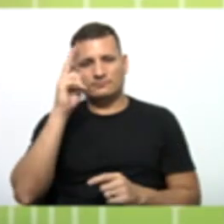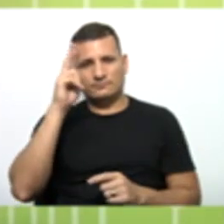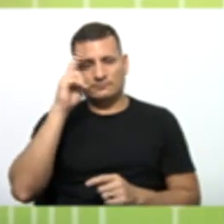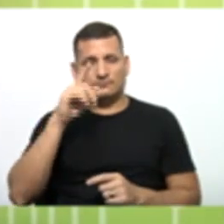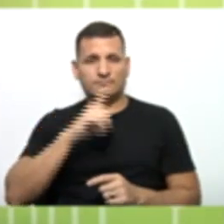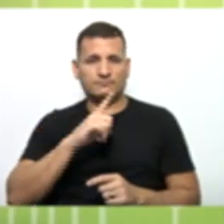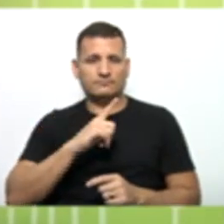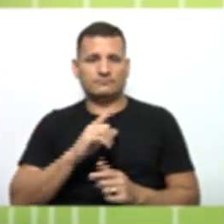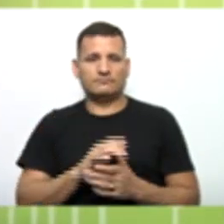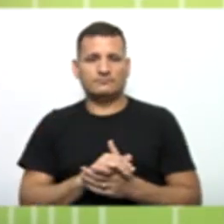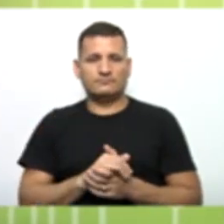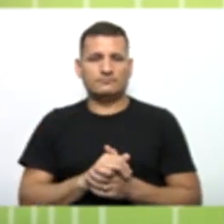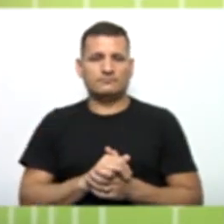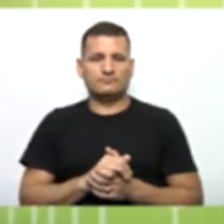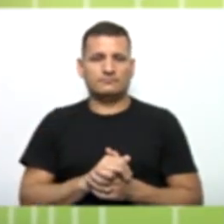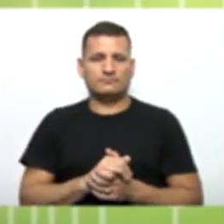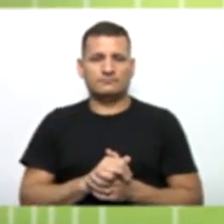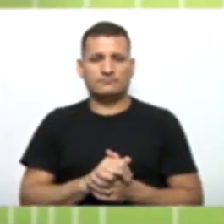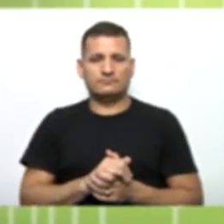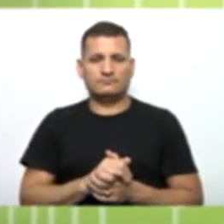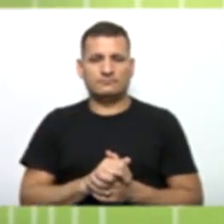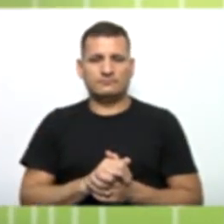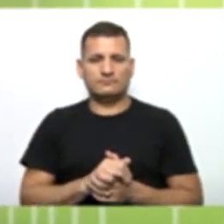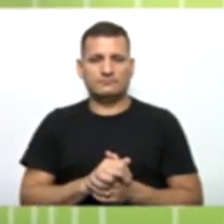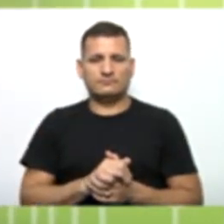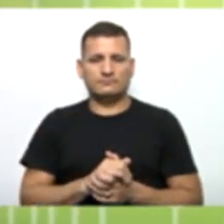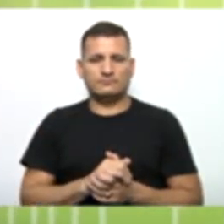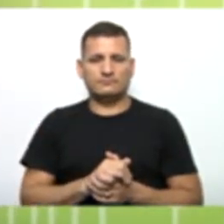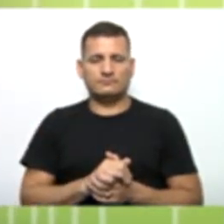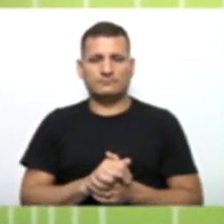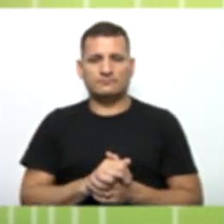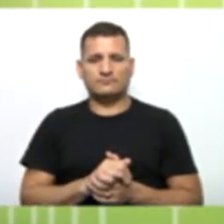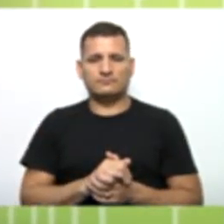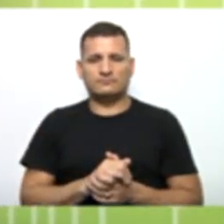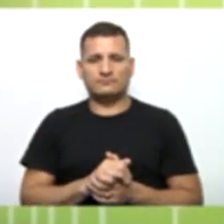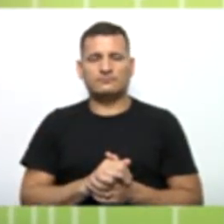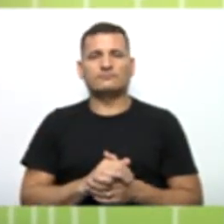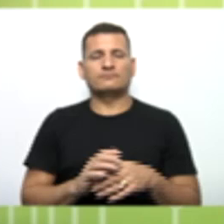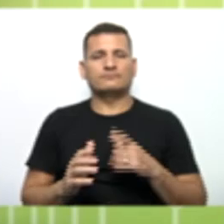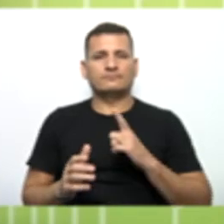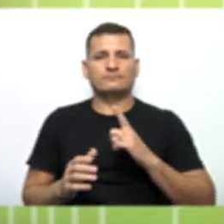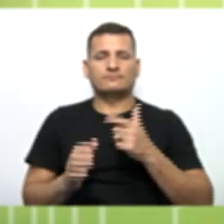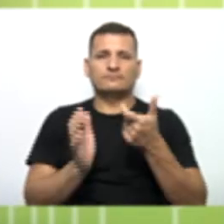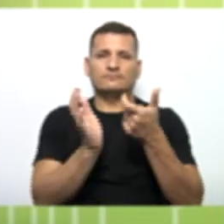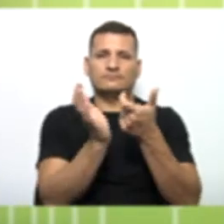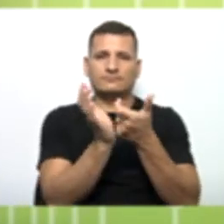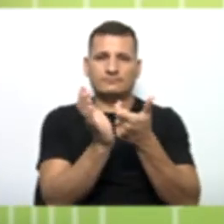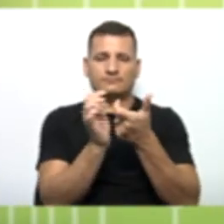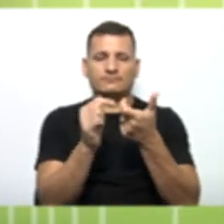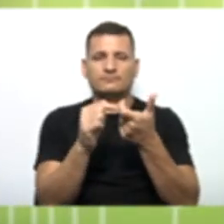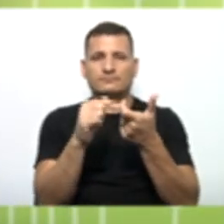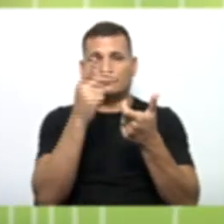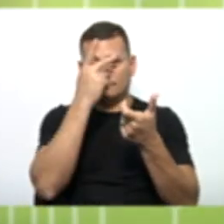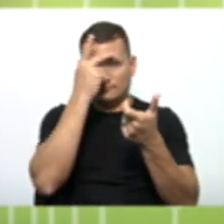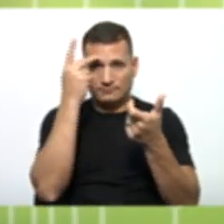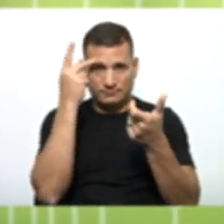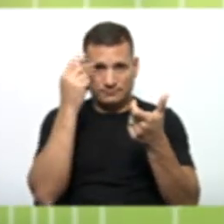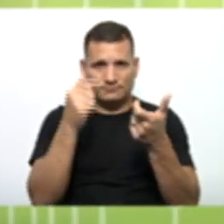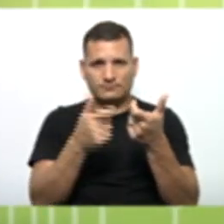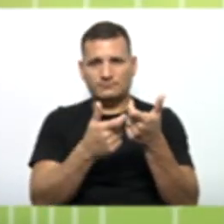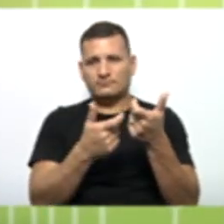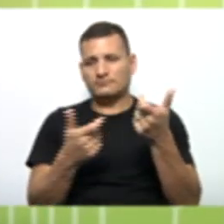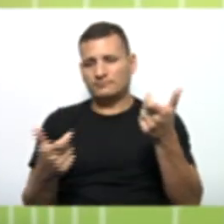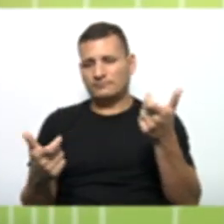tenho uma... Vamos já entrar nas classes para vocês entenderem melhor. Eu tenho lá uma classe pessoa, aí eu tenho pessoa